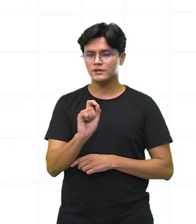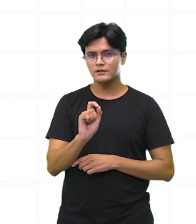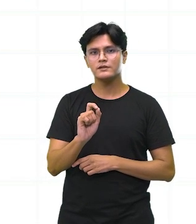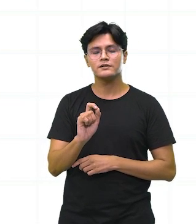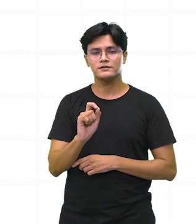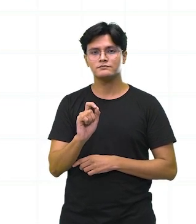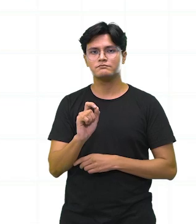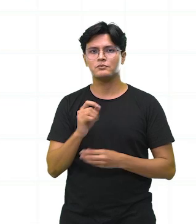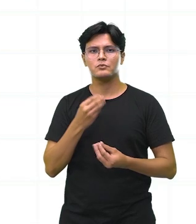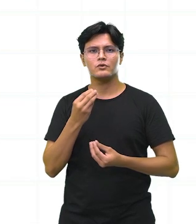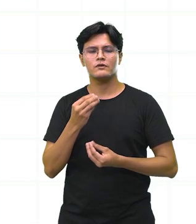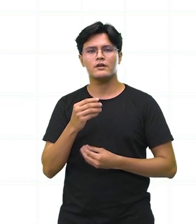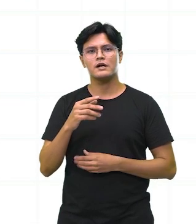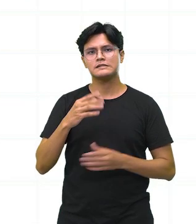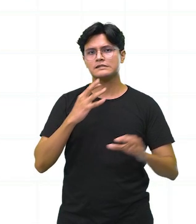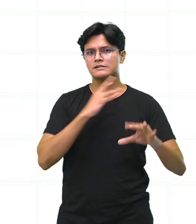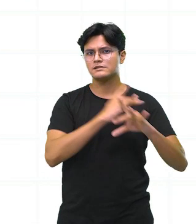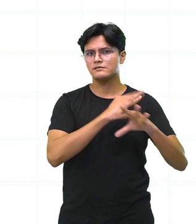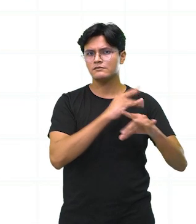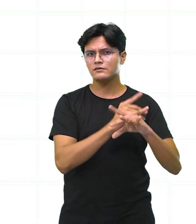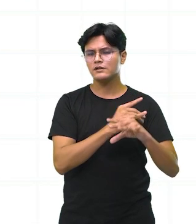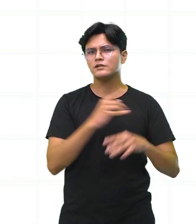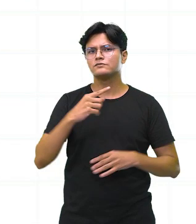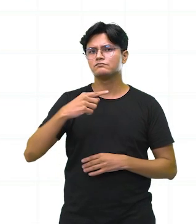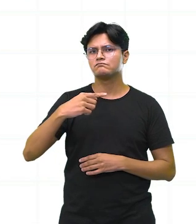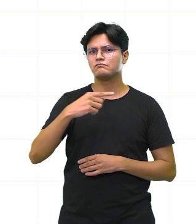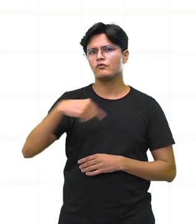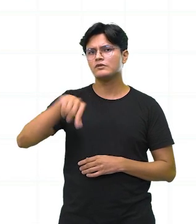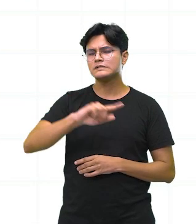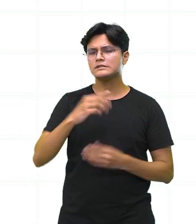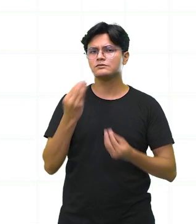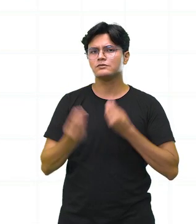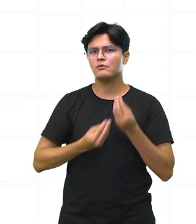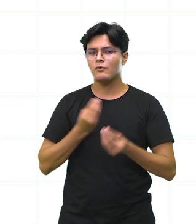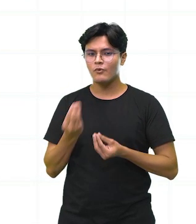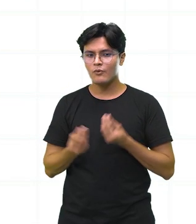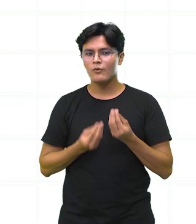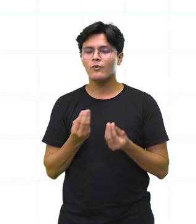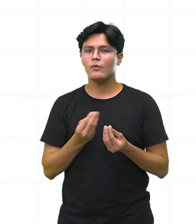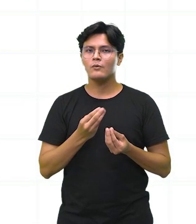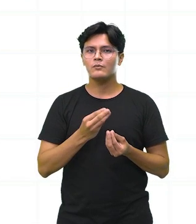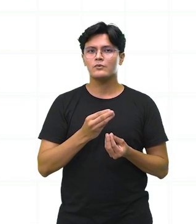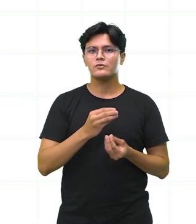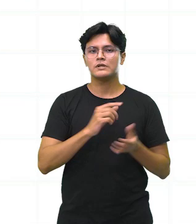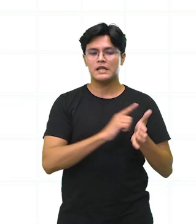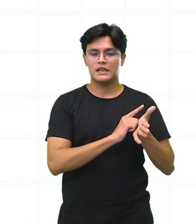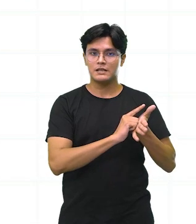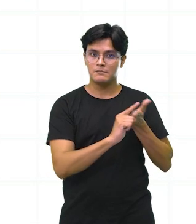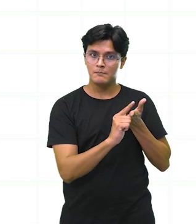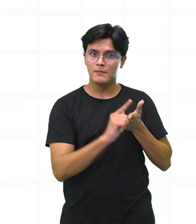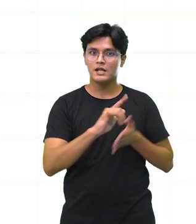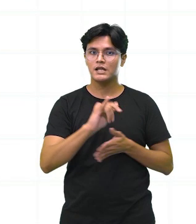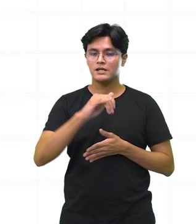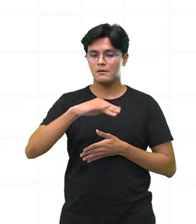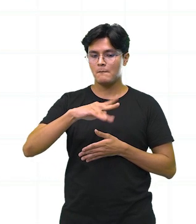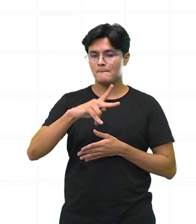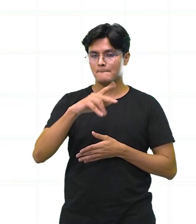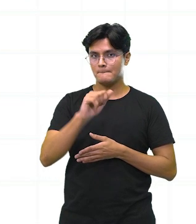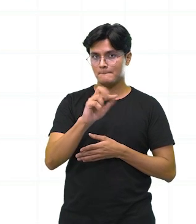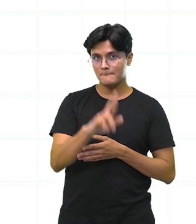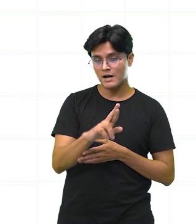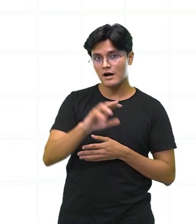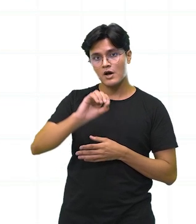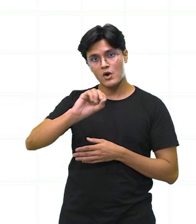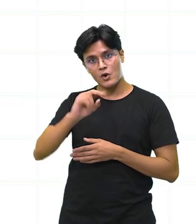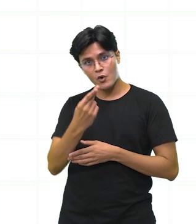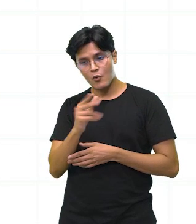vocês falam aí na cidade de vocês limpar o peixe ou tratar o peixe eu conheço como